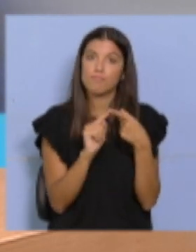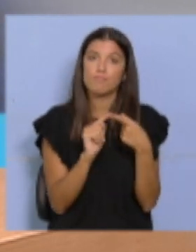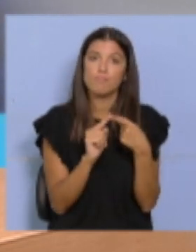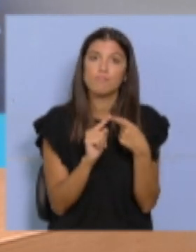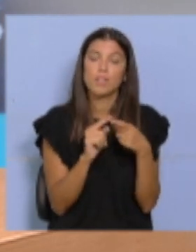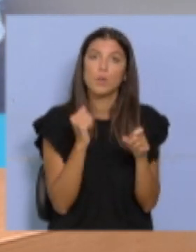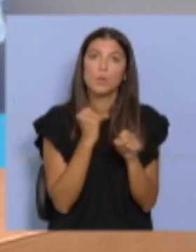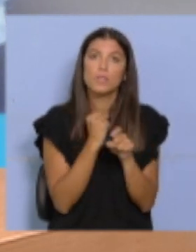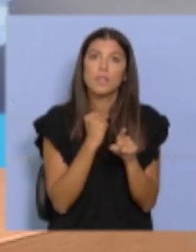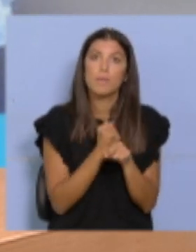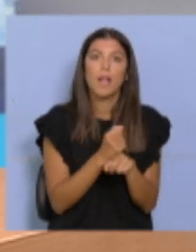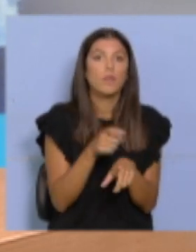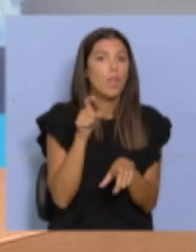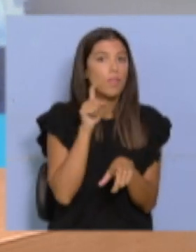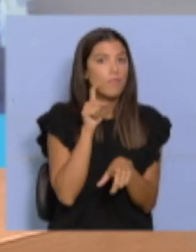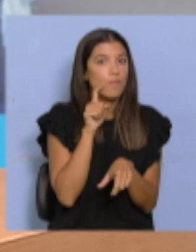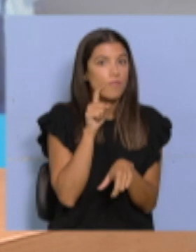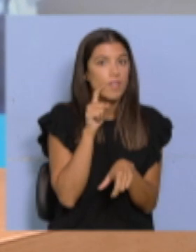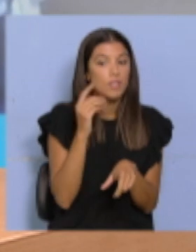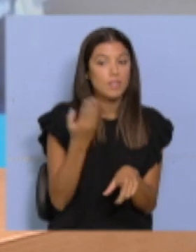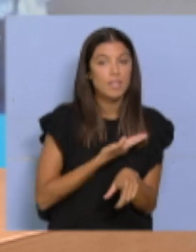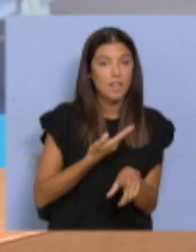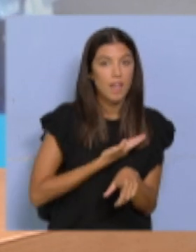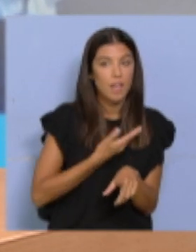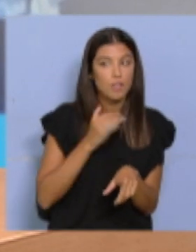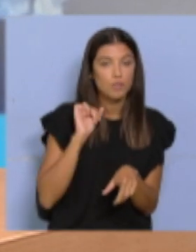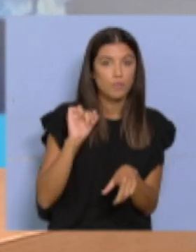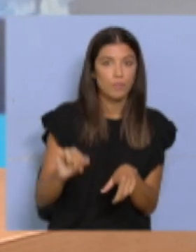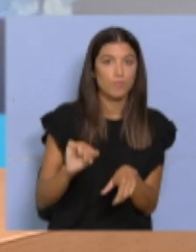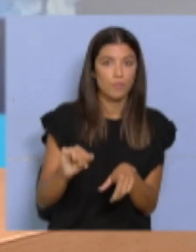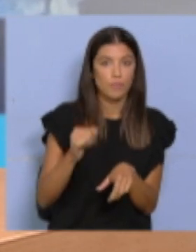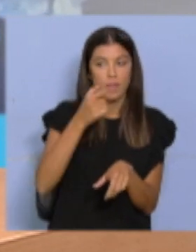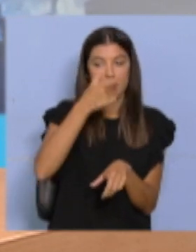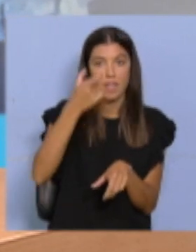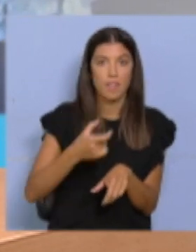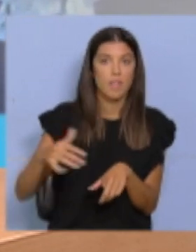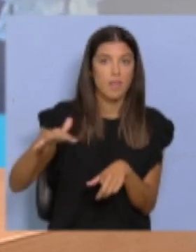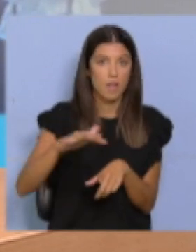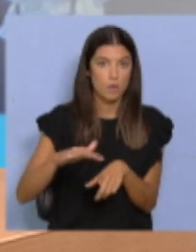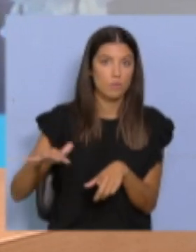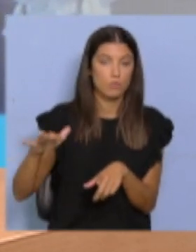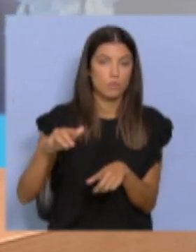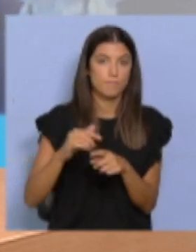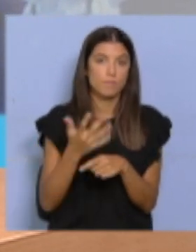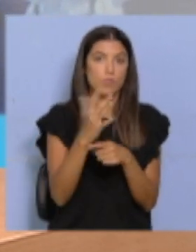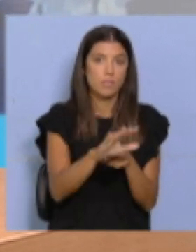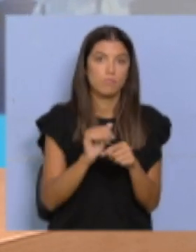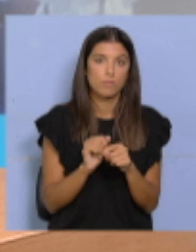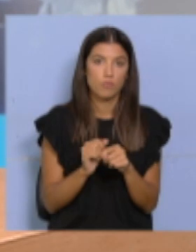o trabalho da defesa dos próprios direitos enquanto cidadãos. Por exemplo, houve um